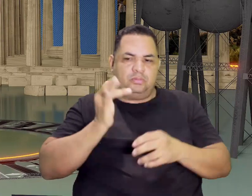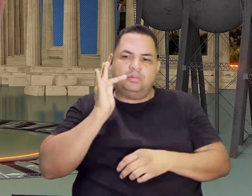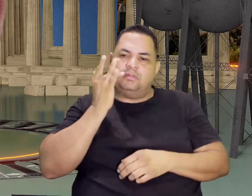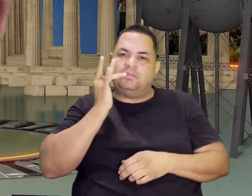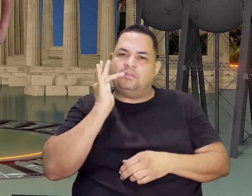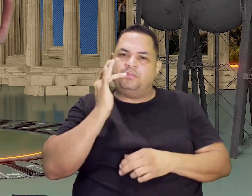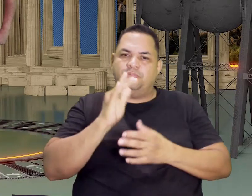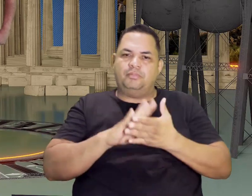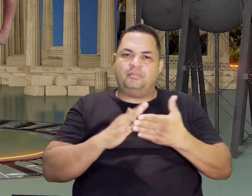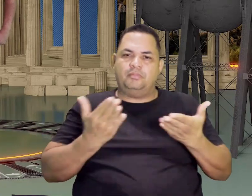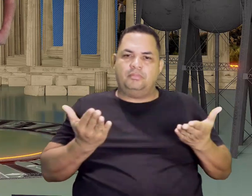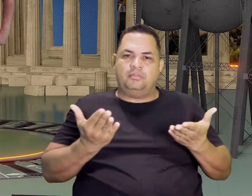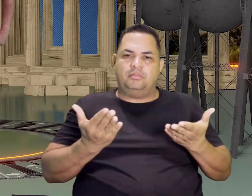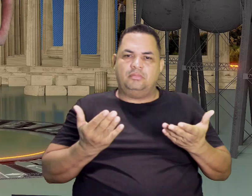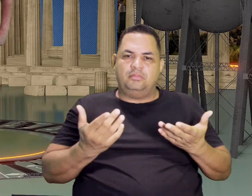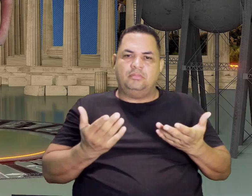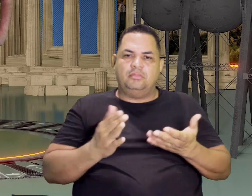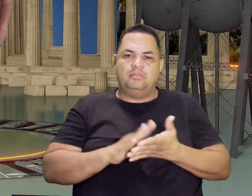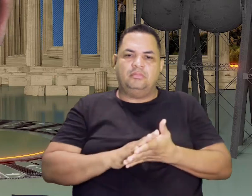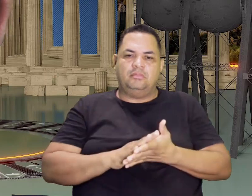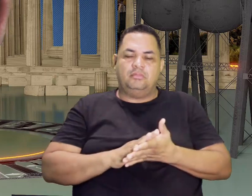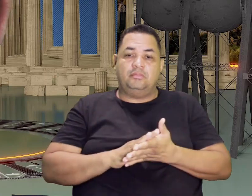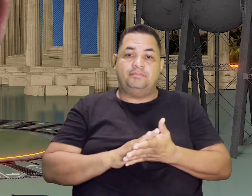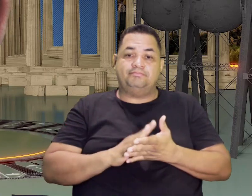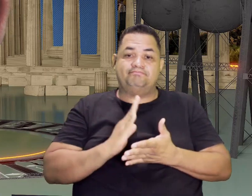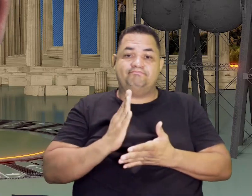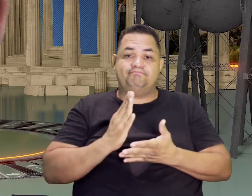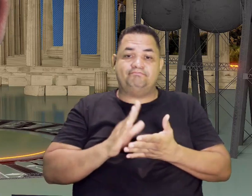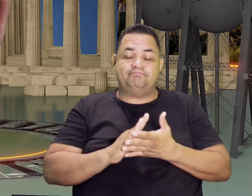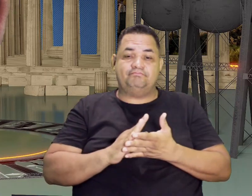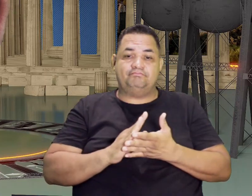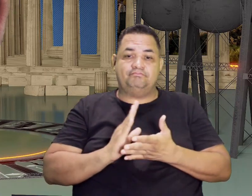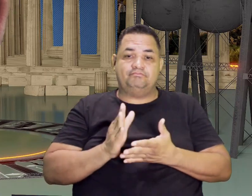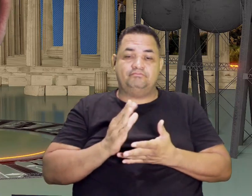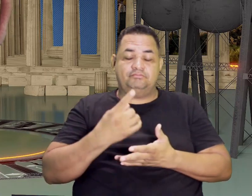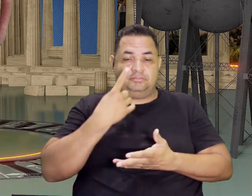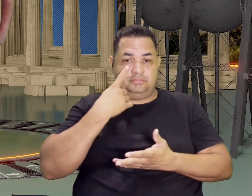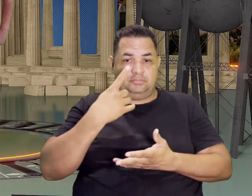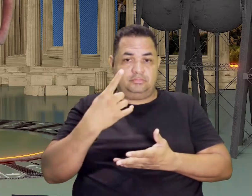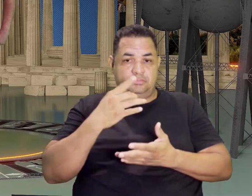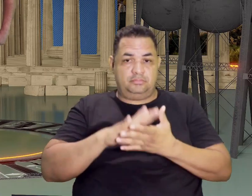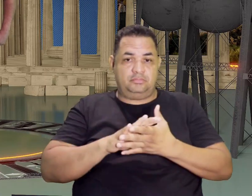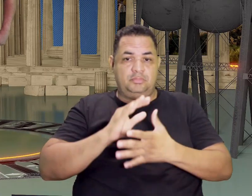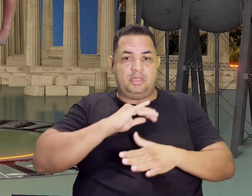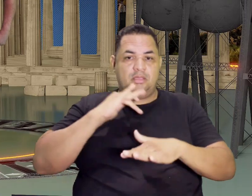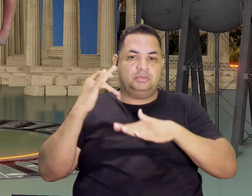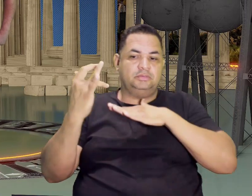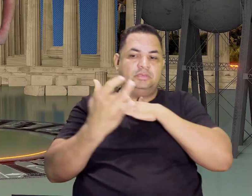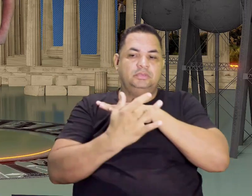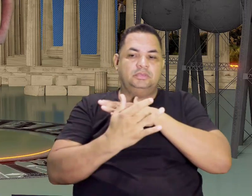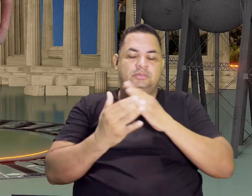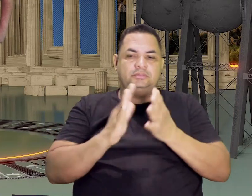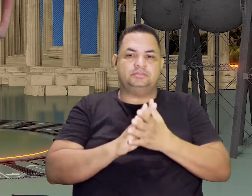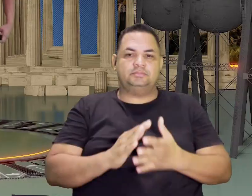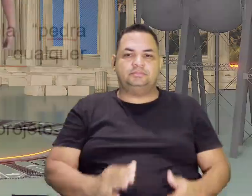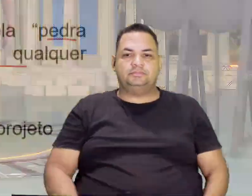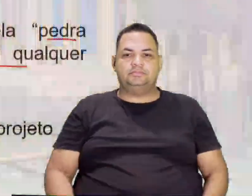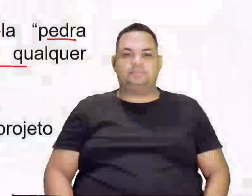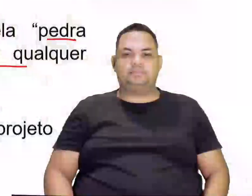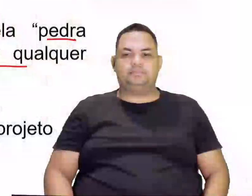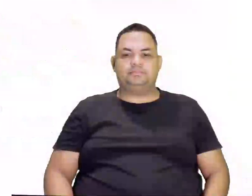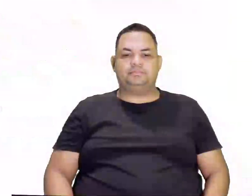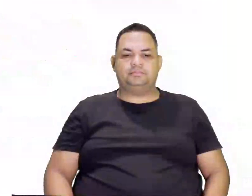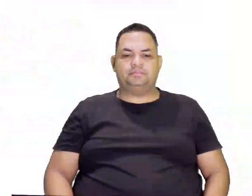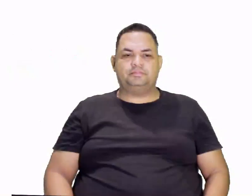comestível. Né? Nessa perspectiva, vocês inclusive já devem ter visto nas redes sociais aí. Vamos lá, continuando